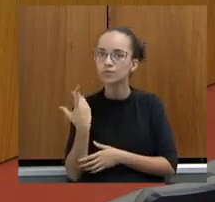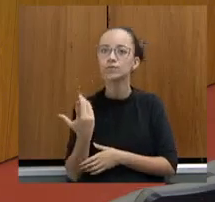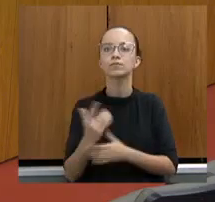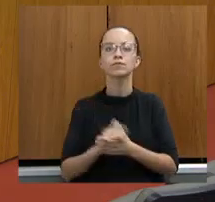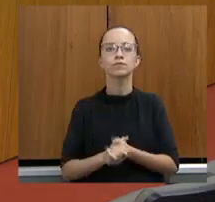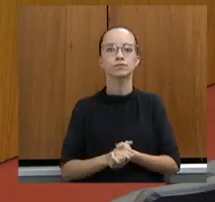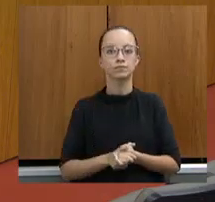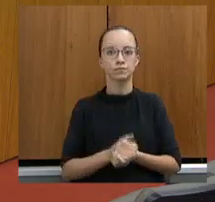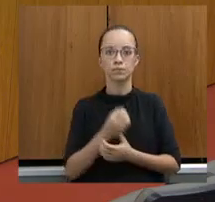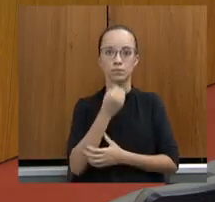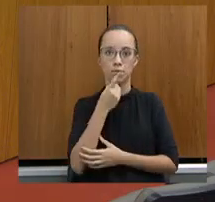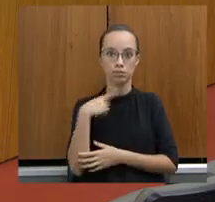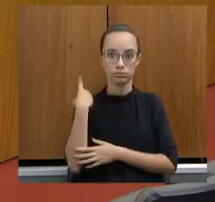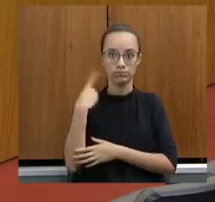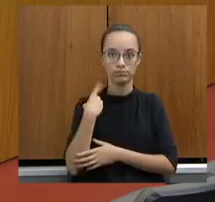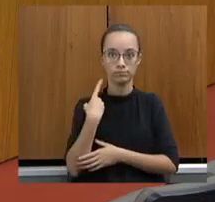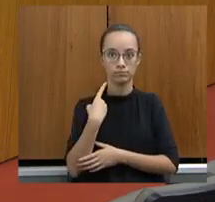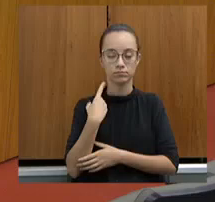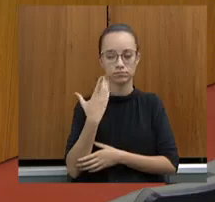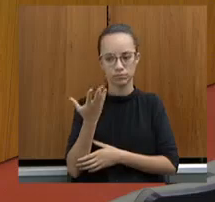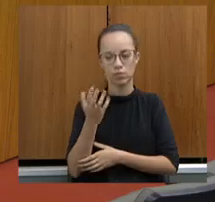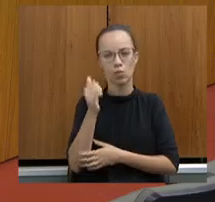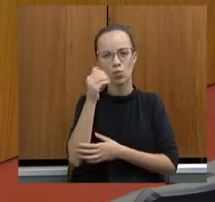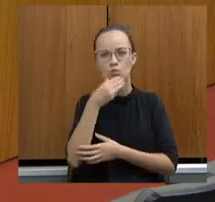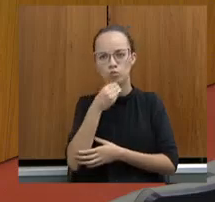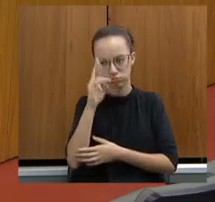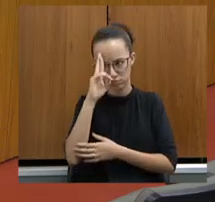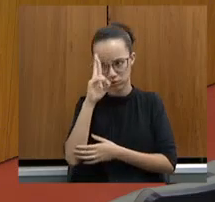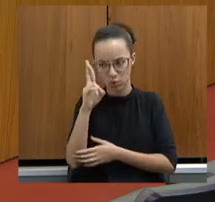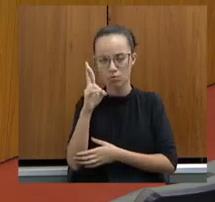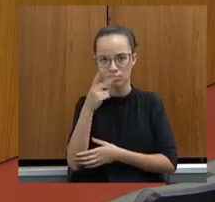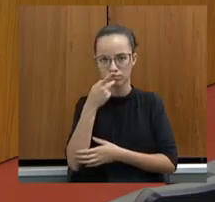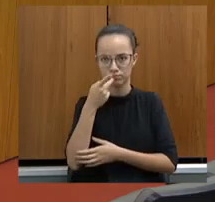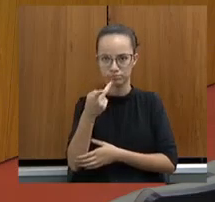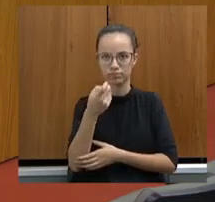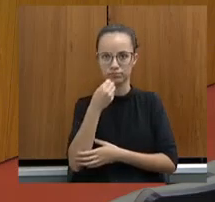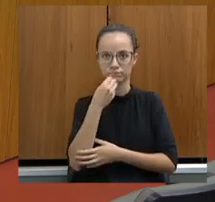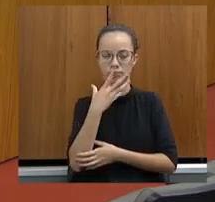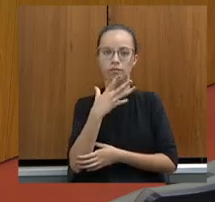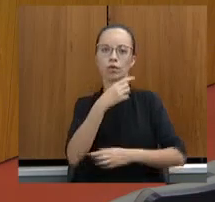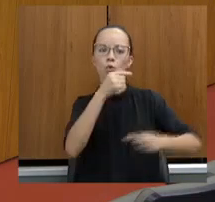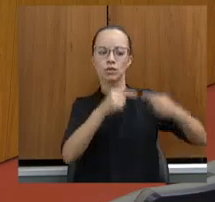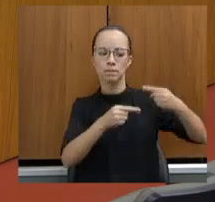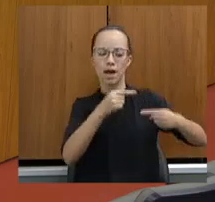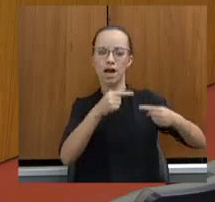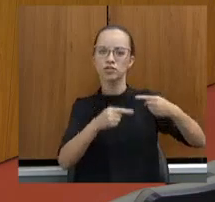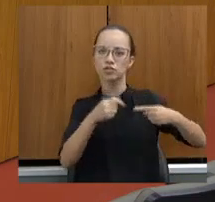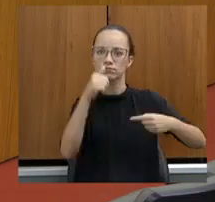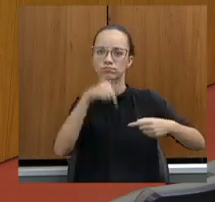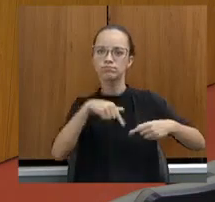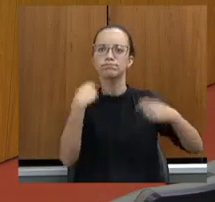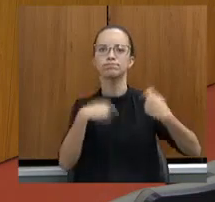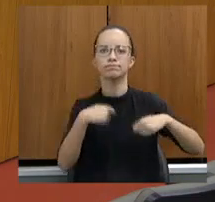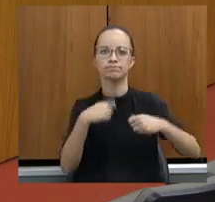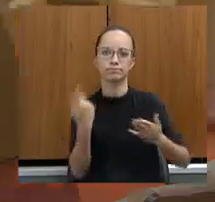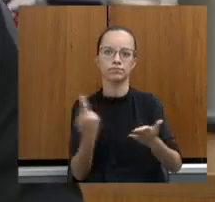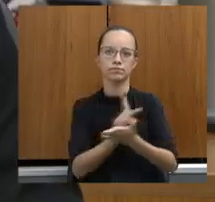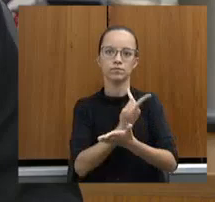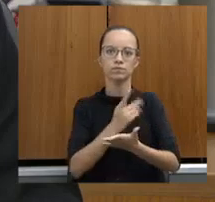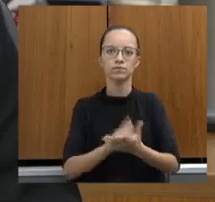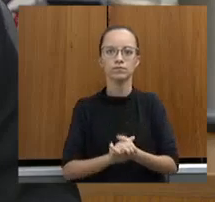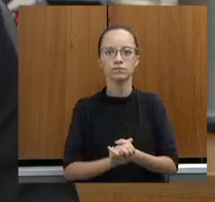bom Deputado é isso o senhor colocou muito bem eu acho que o debate tem que acontecer aqui o